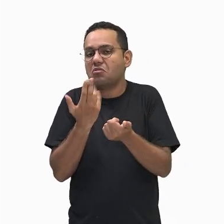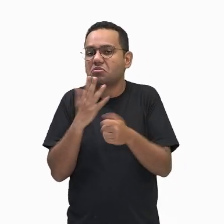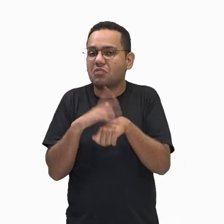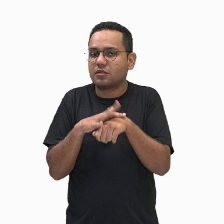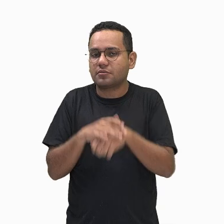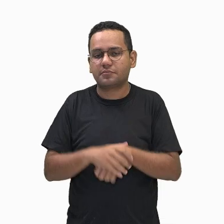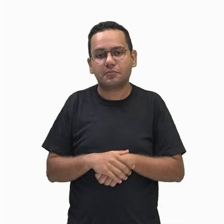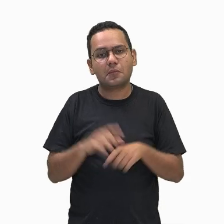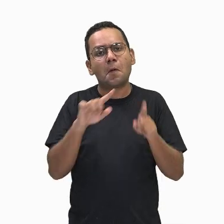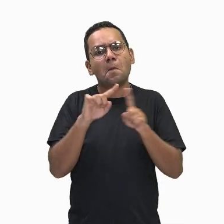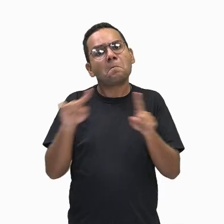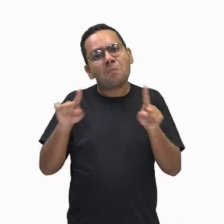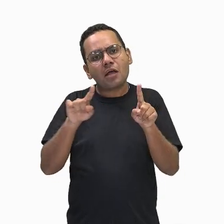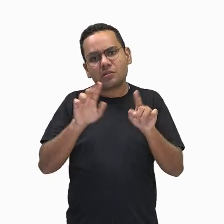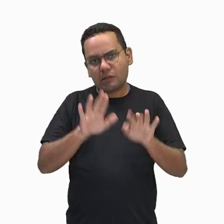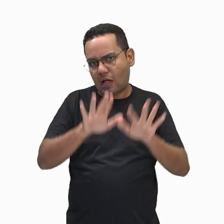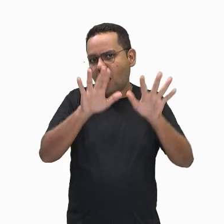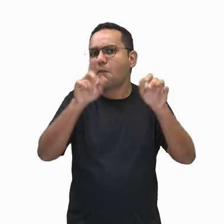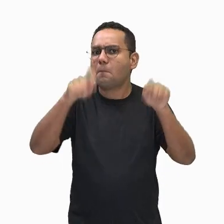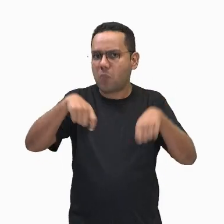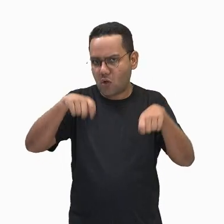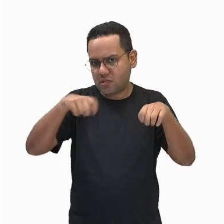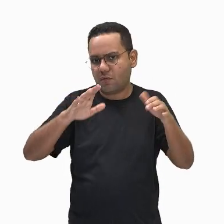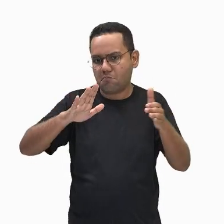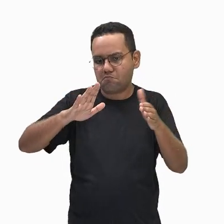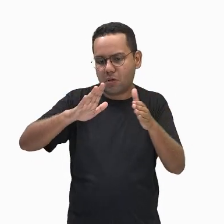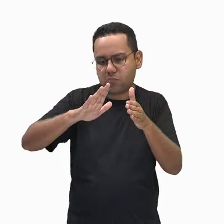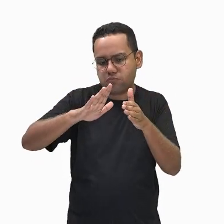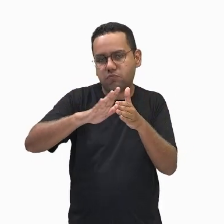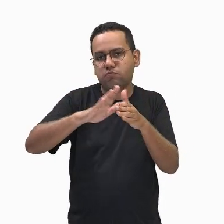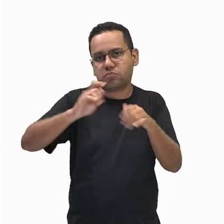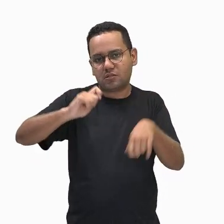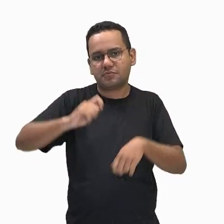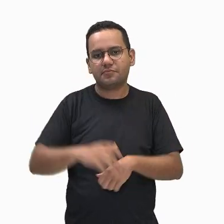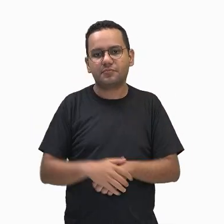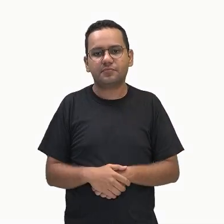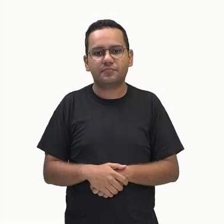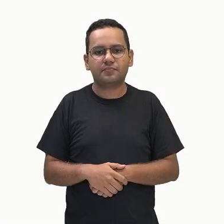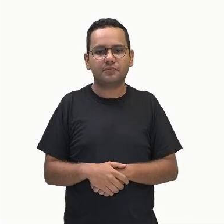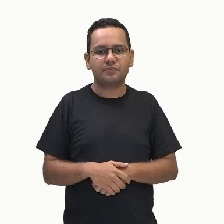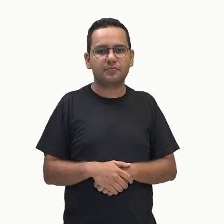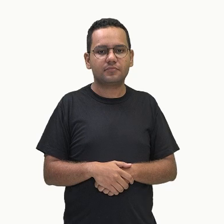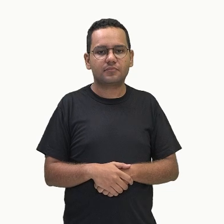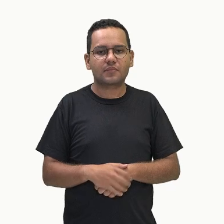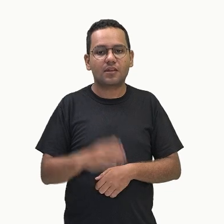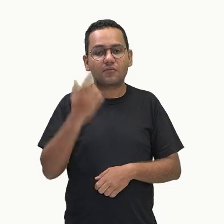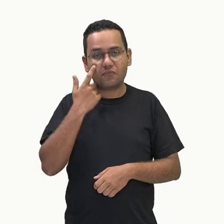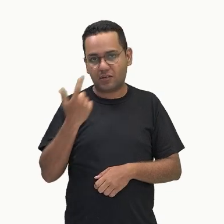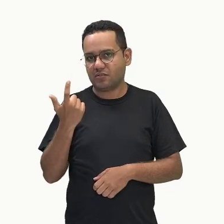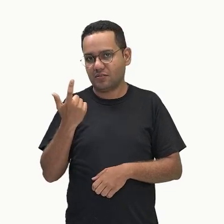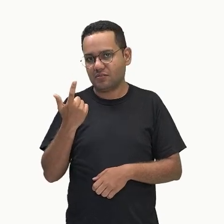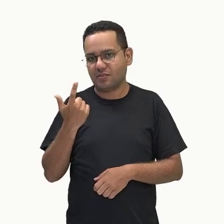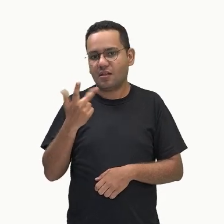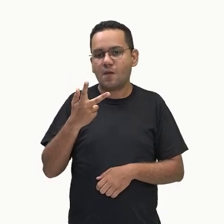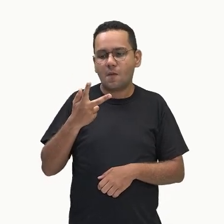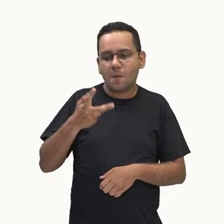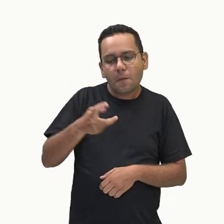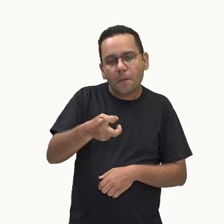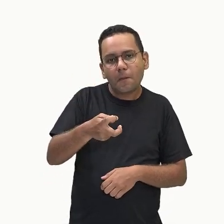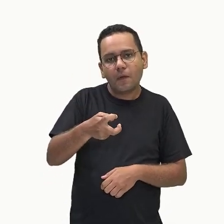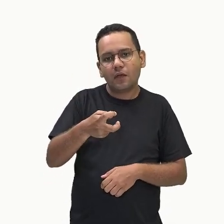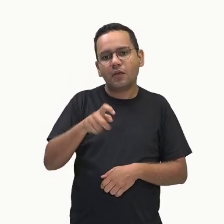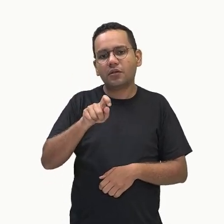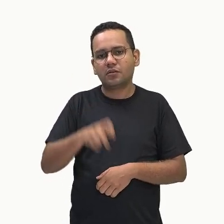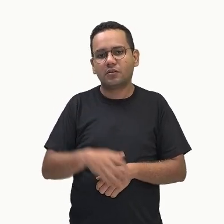eles podem ser comprimidos. Observa na imagem, nós temos aqui uma seringa, né? A seringa ela tem uma parte